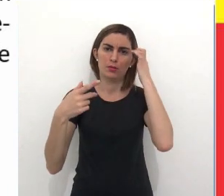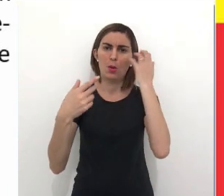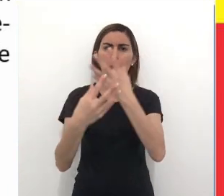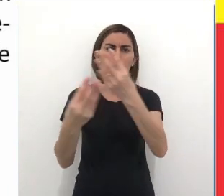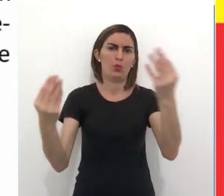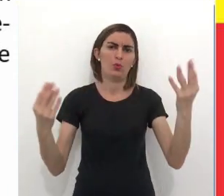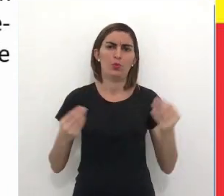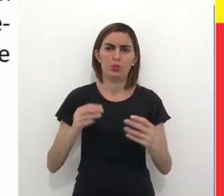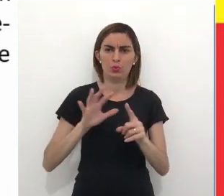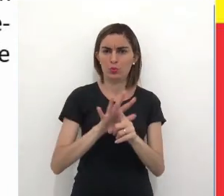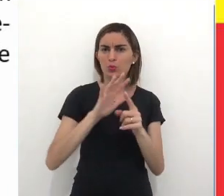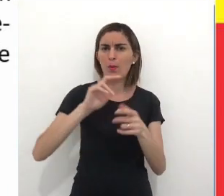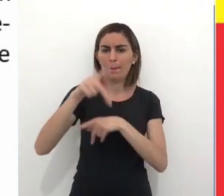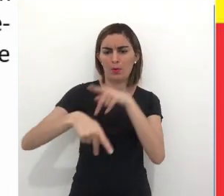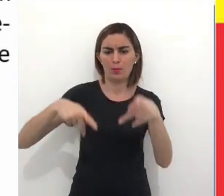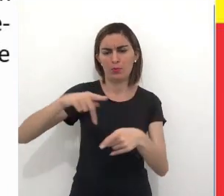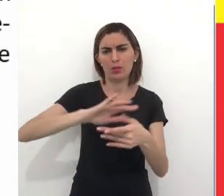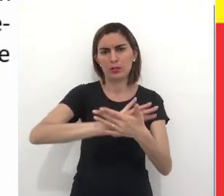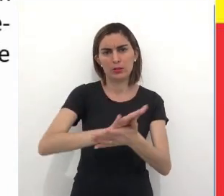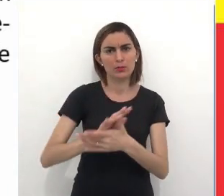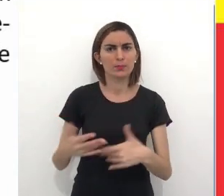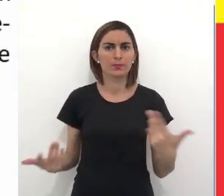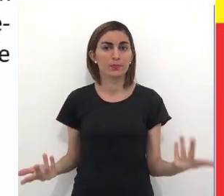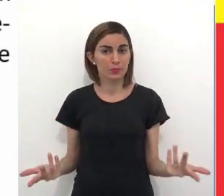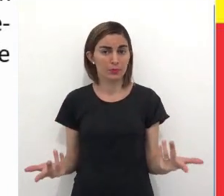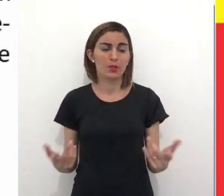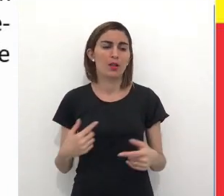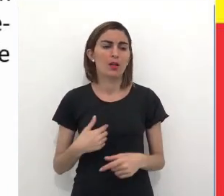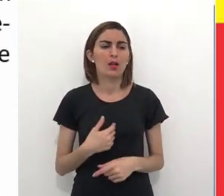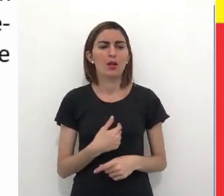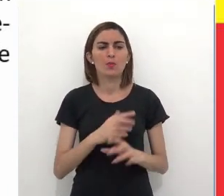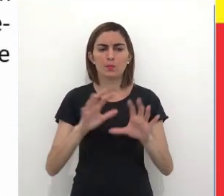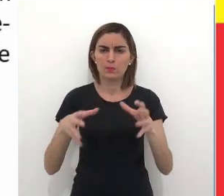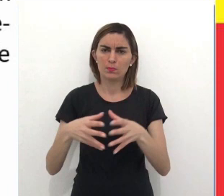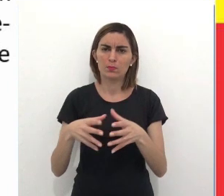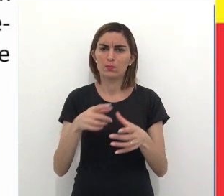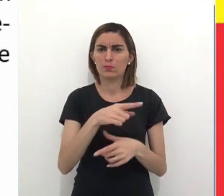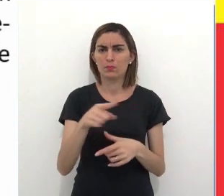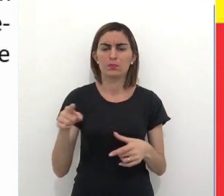eram muito hostilizados pela população. Reuniu-se